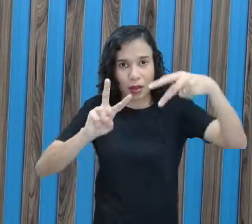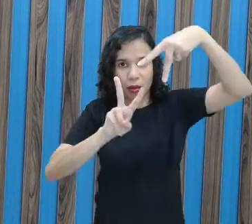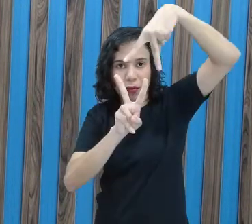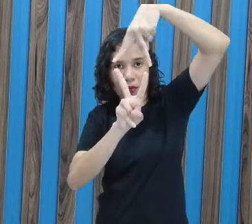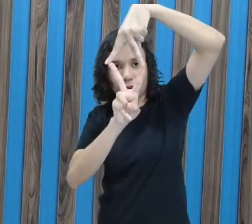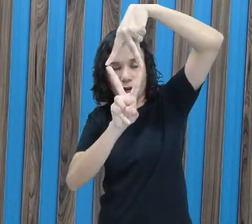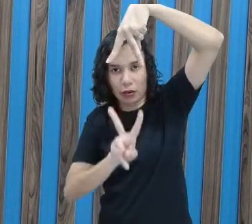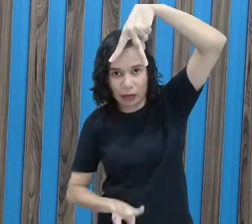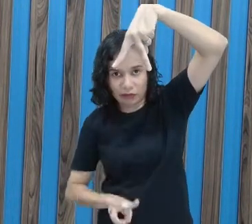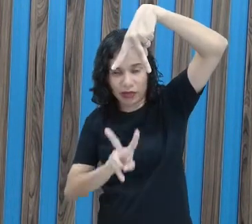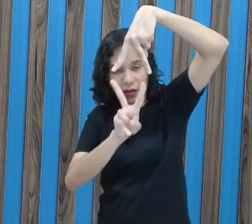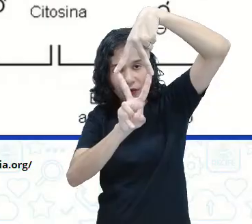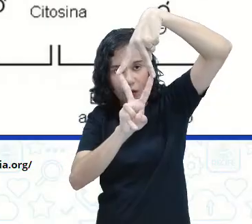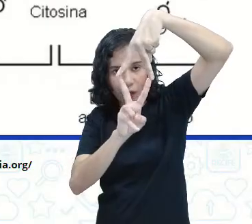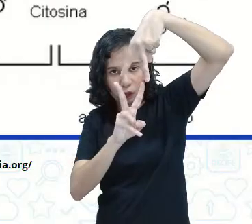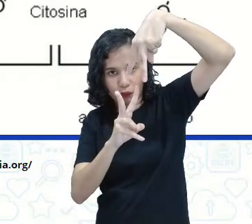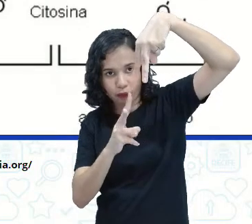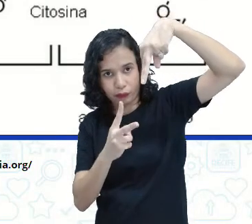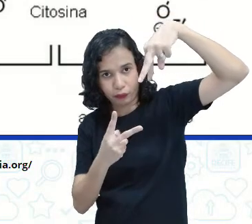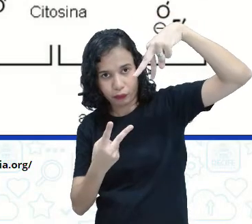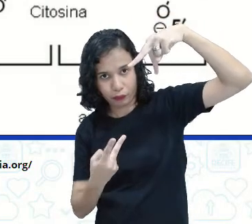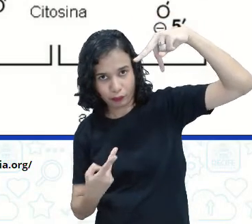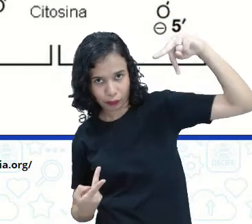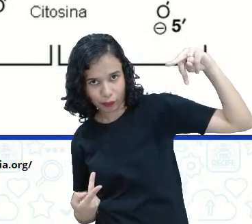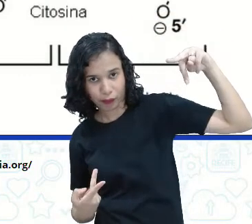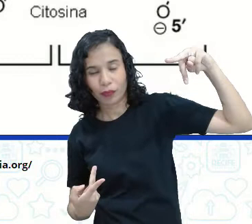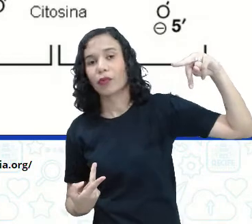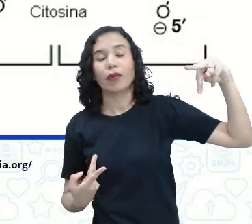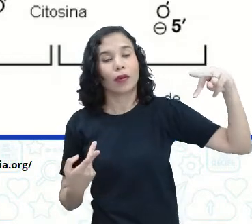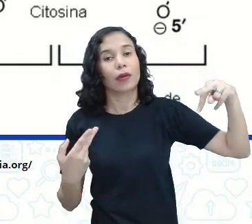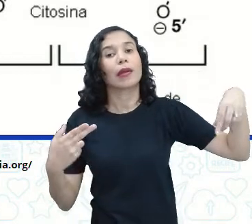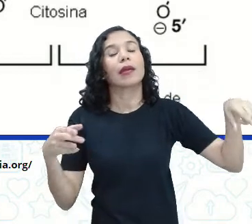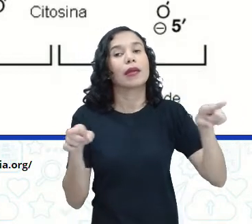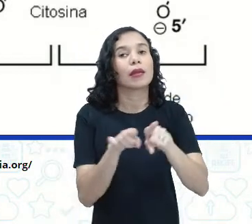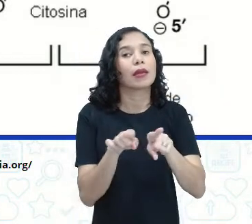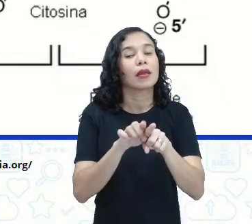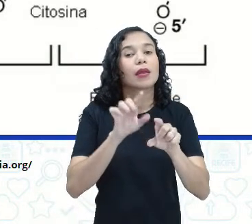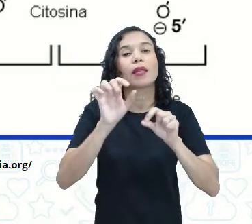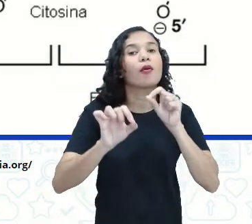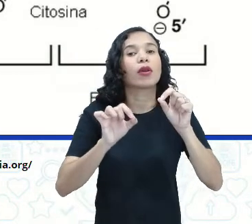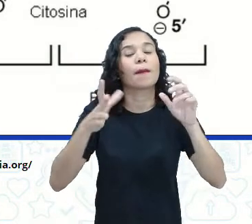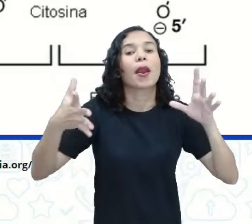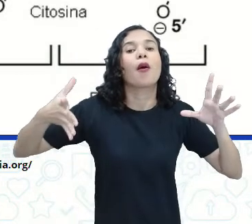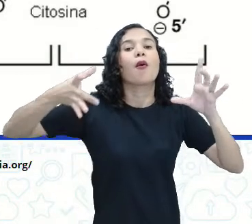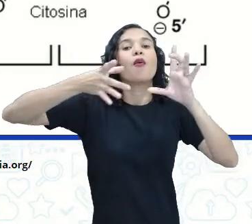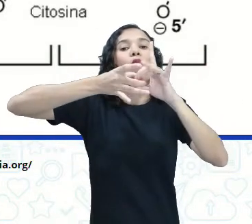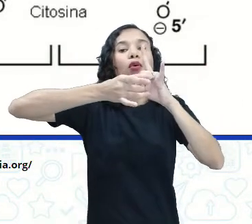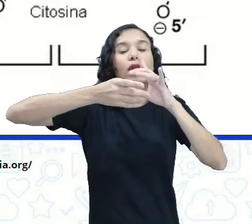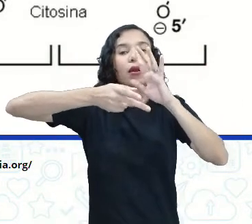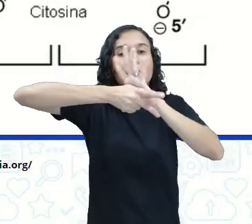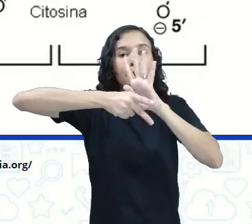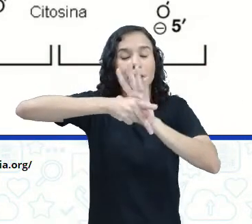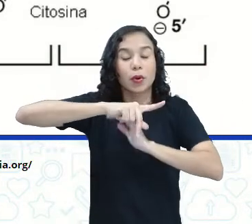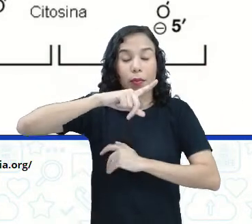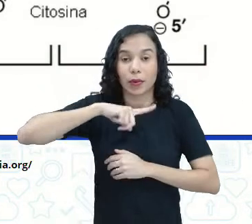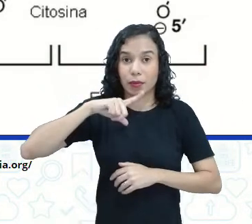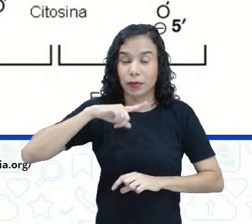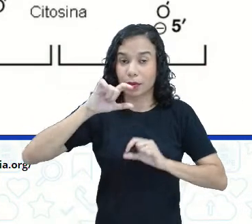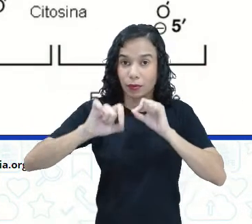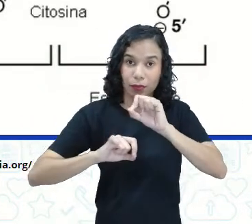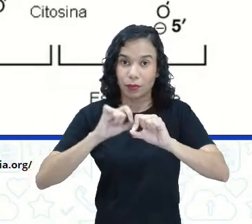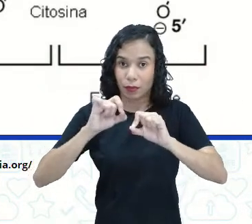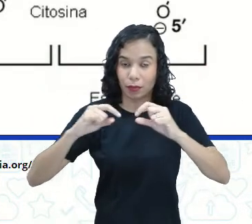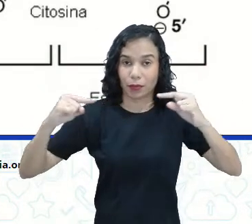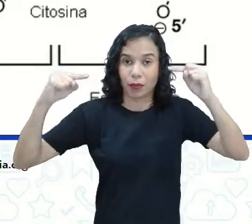dupla hélice, né? Vai girando igual aquela escada de caracol. E no meio, para ligar uma fita na outra,